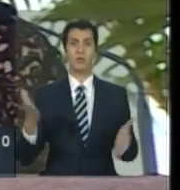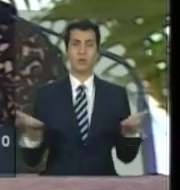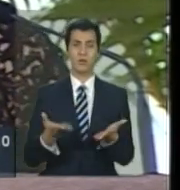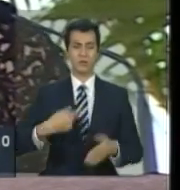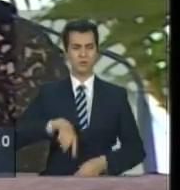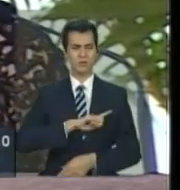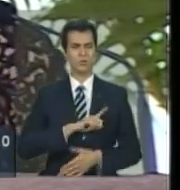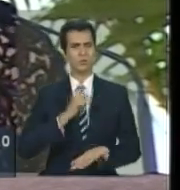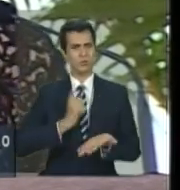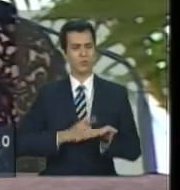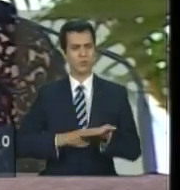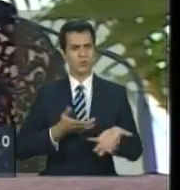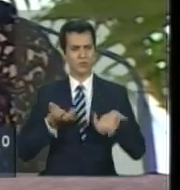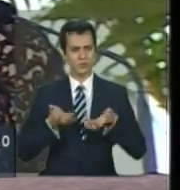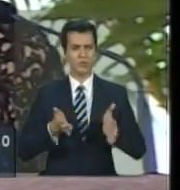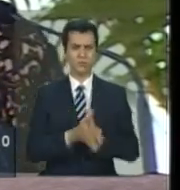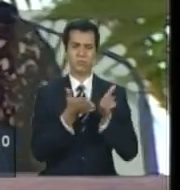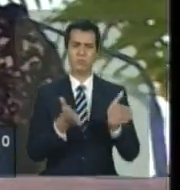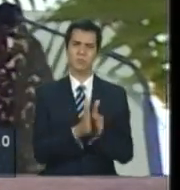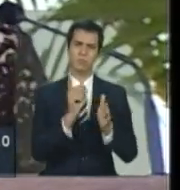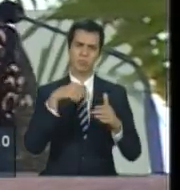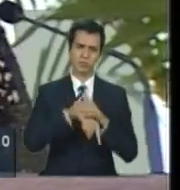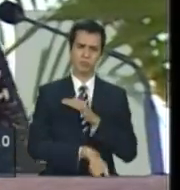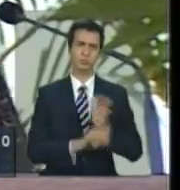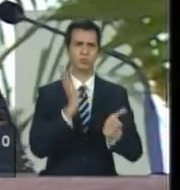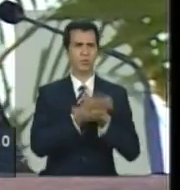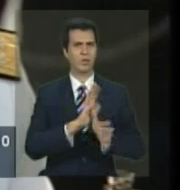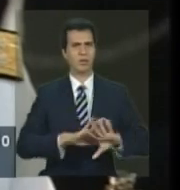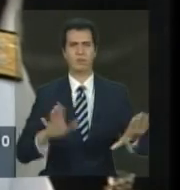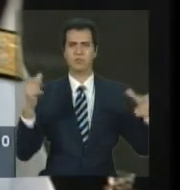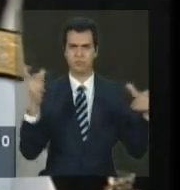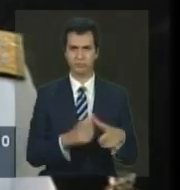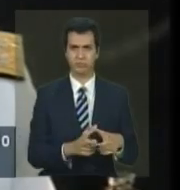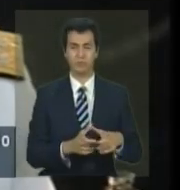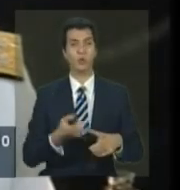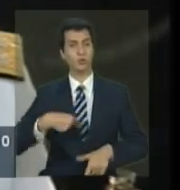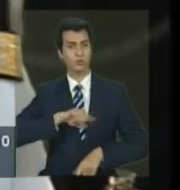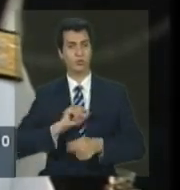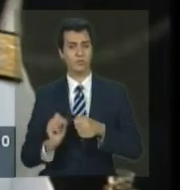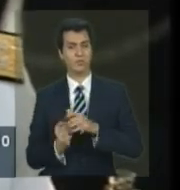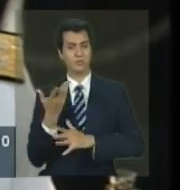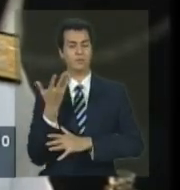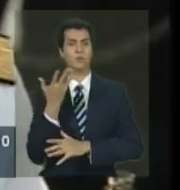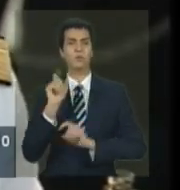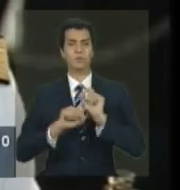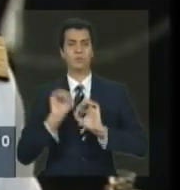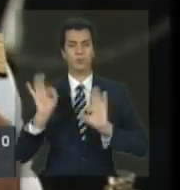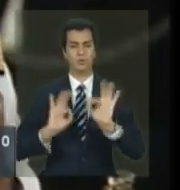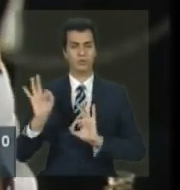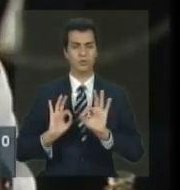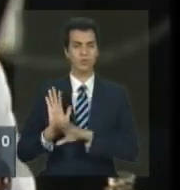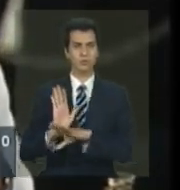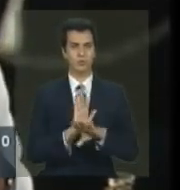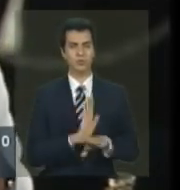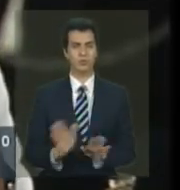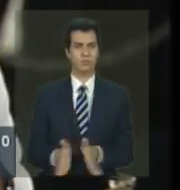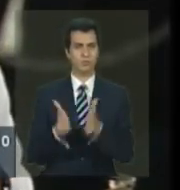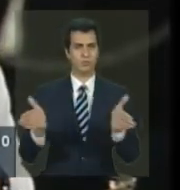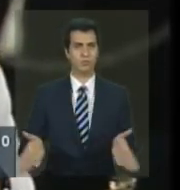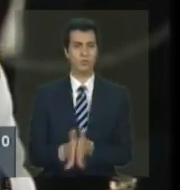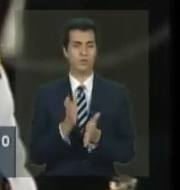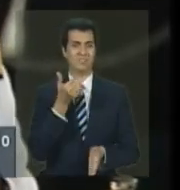comprometidos com a erradicação da miséria. Com o Plano Brasil Sem Miséria, vamos garantir a 16 milhões de